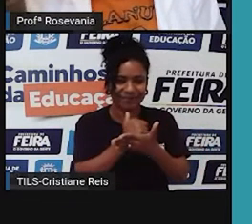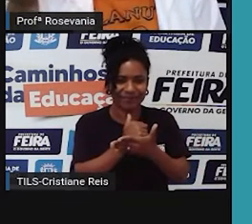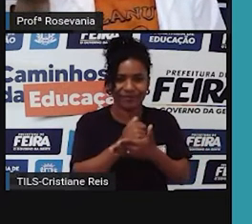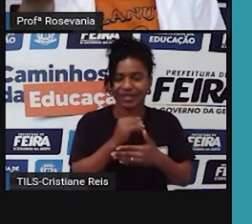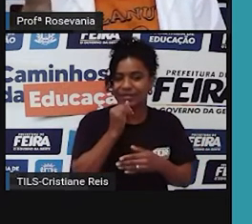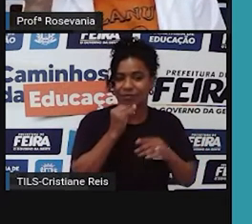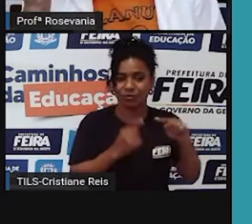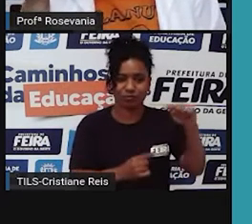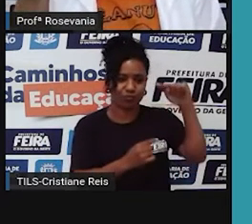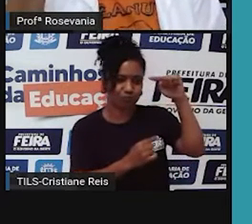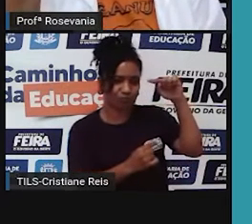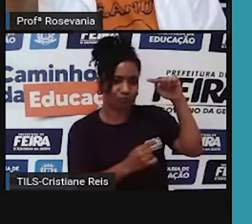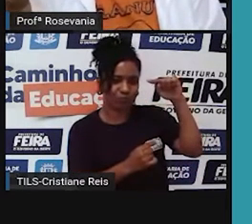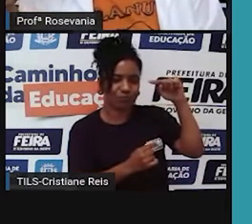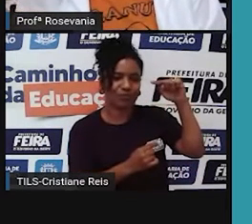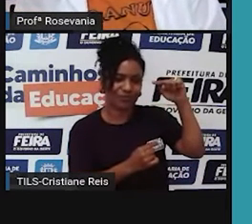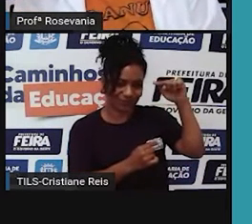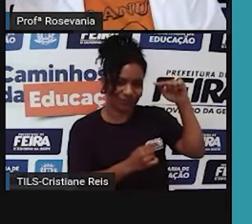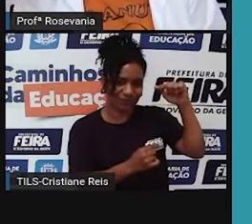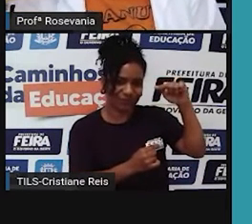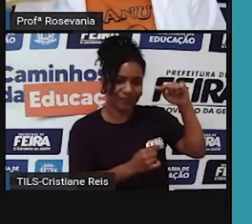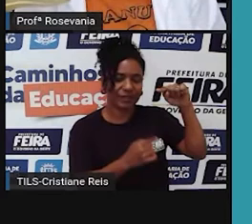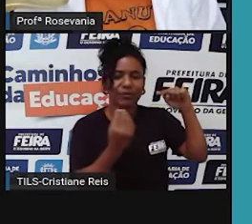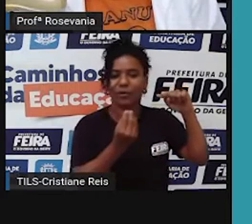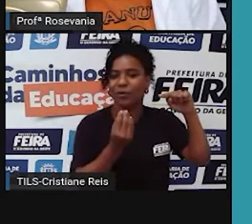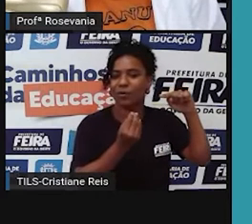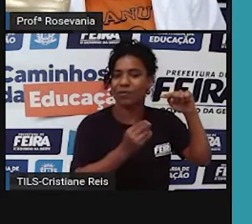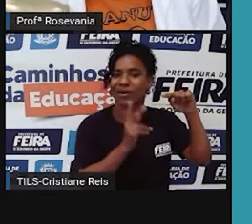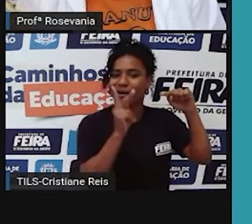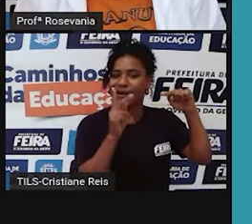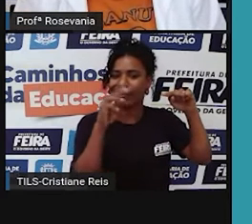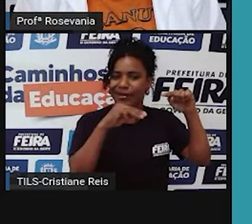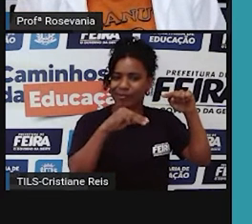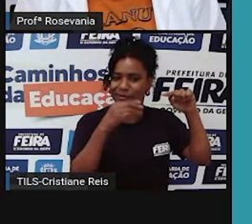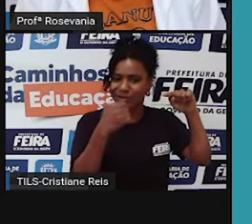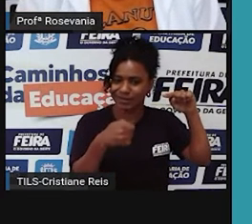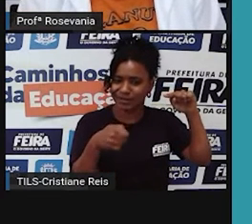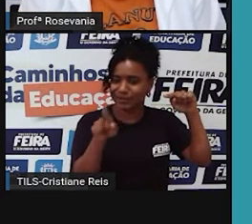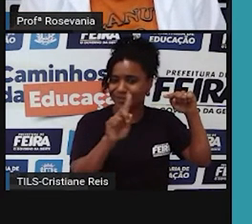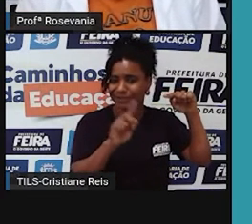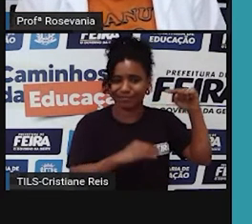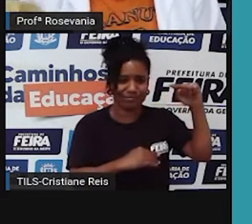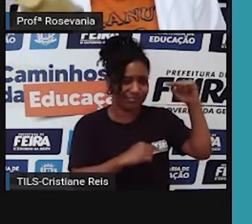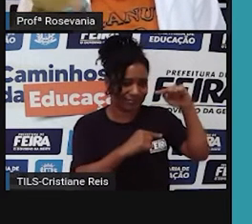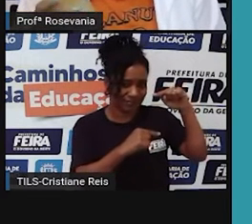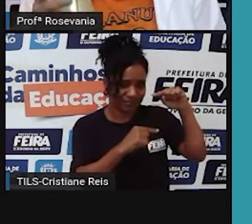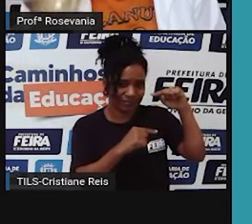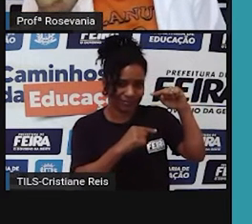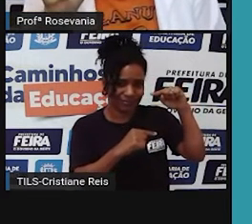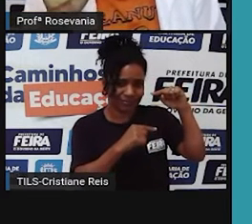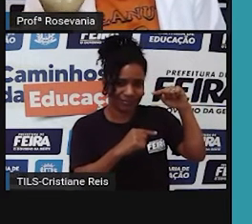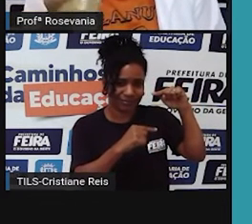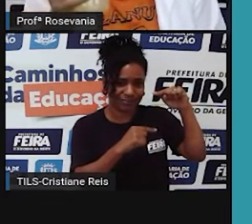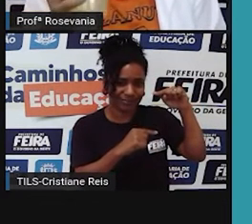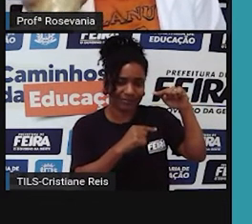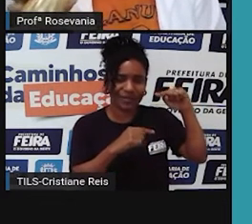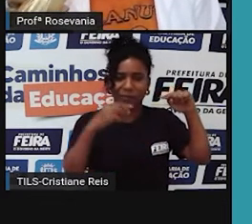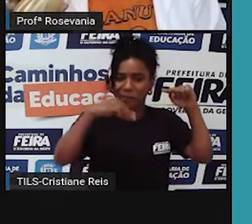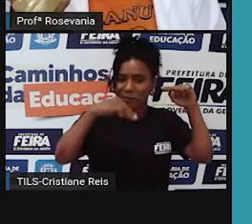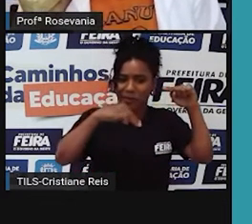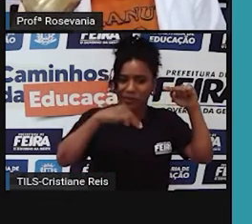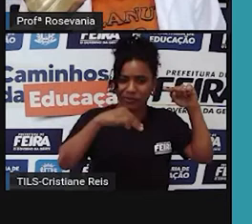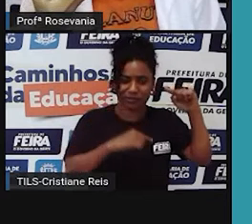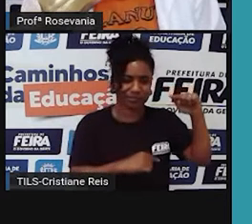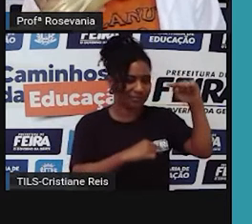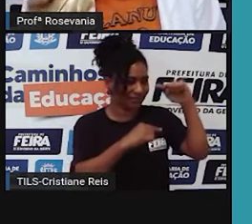esta garrafinha aqui. Eu não vou colocar quilômetro, escala em quilômetro para fazer isso, né? Eu vou colocar o mais correto, nem metro também, né?